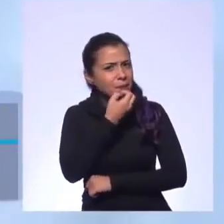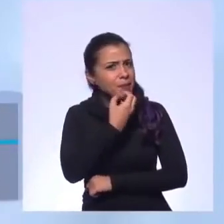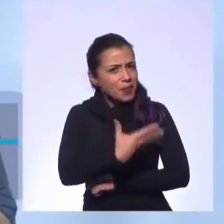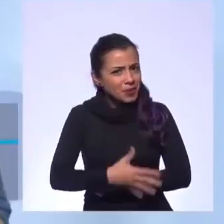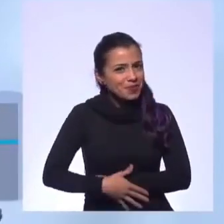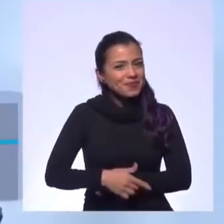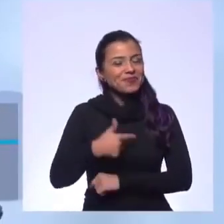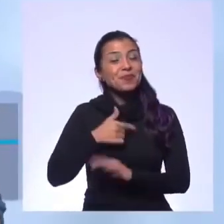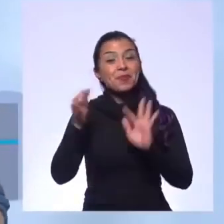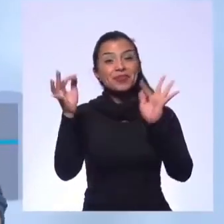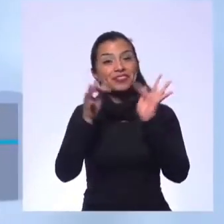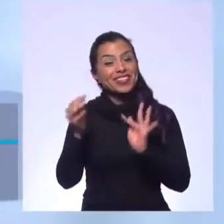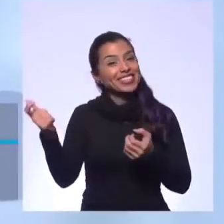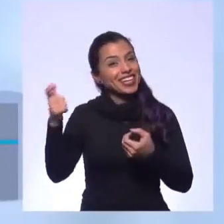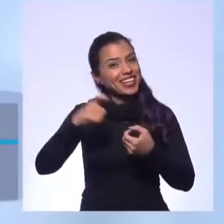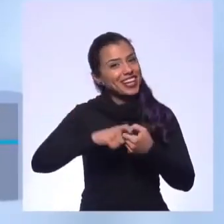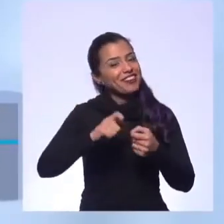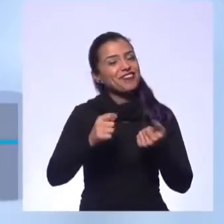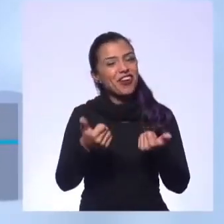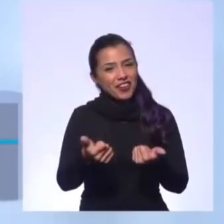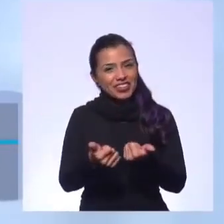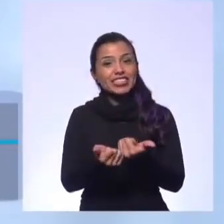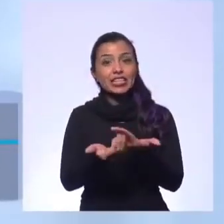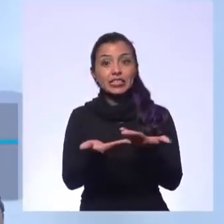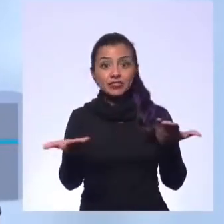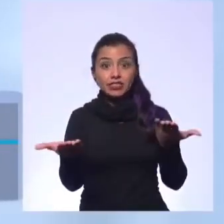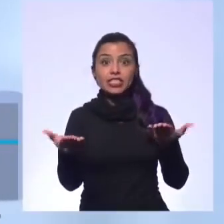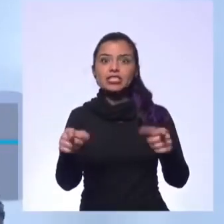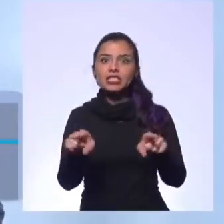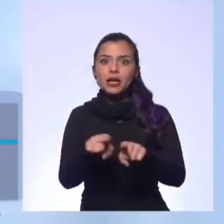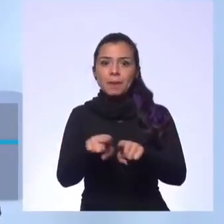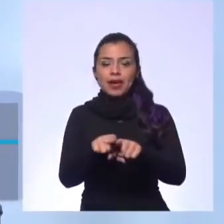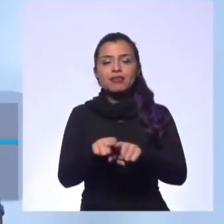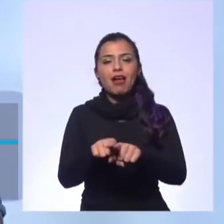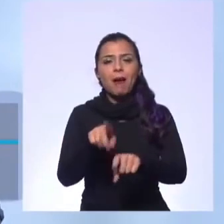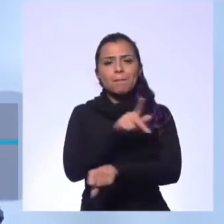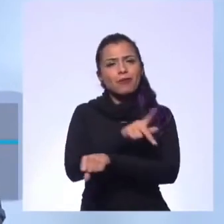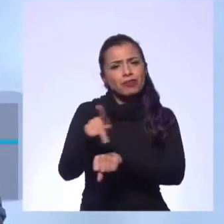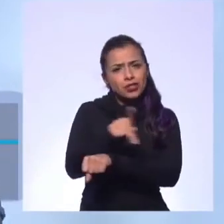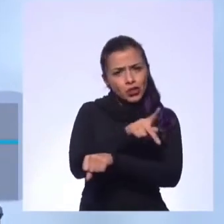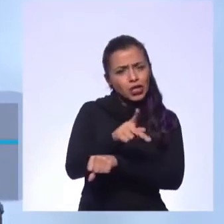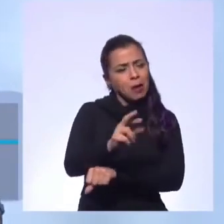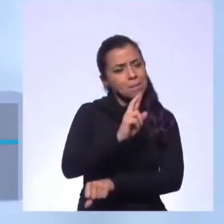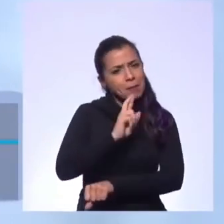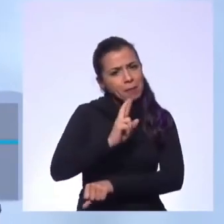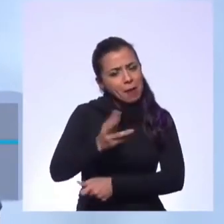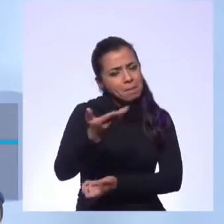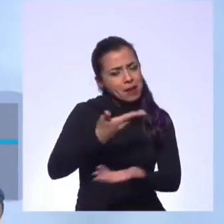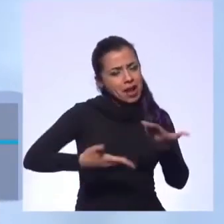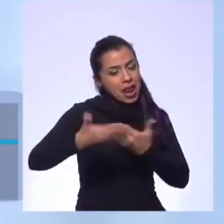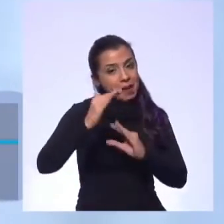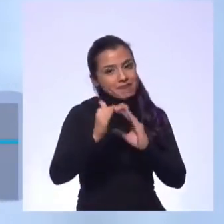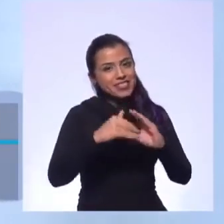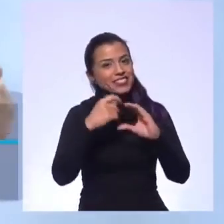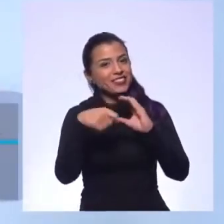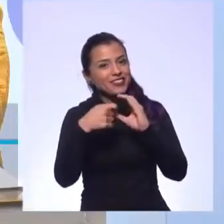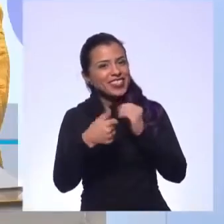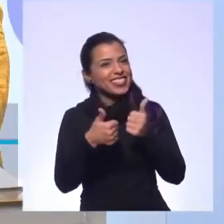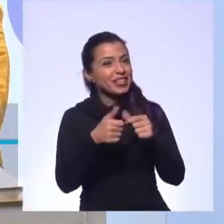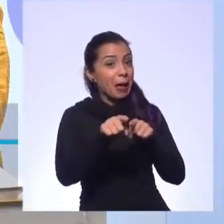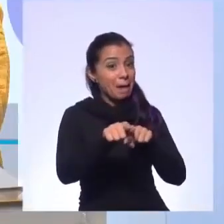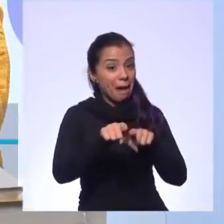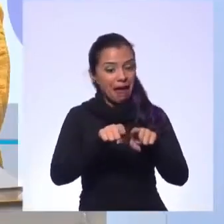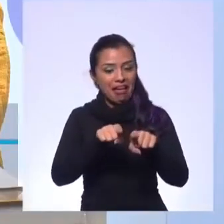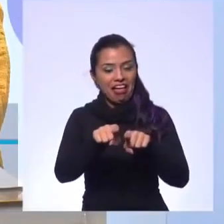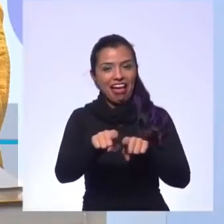ficou muito feliz com esse retorno aí, tem os professores entrando em contato também, mandando os vídeos dos alunos. Então, tá, o pessoal está fazendo concorrência